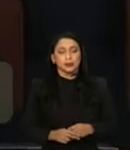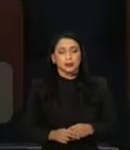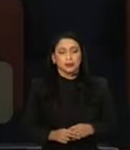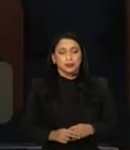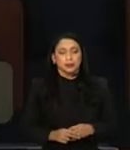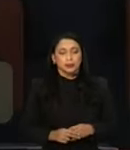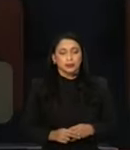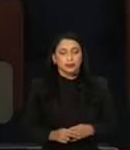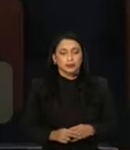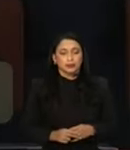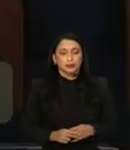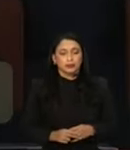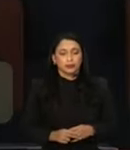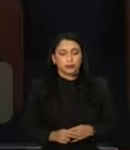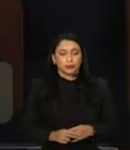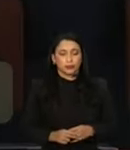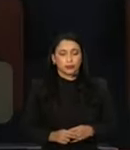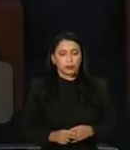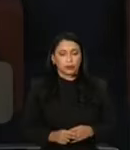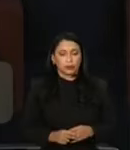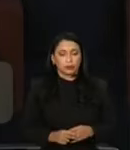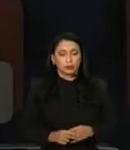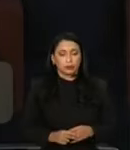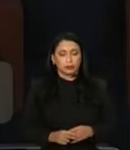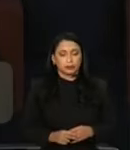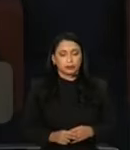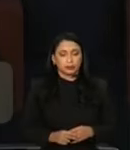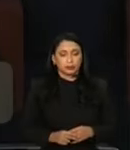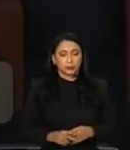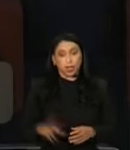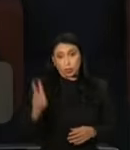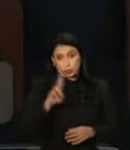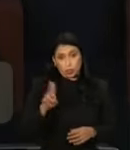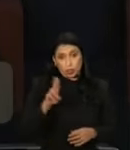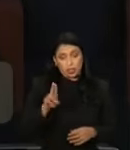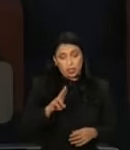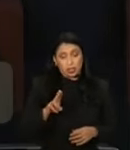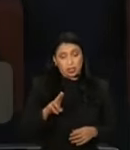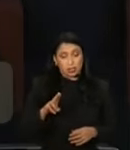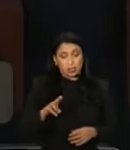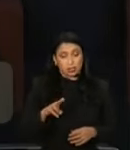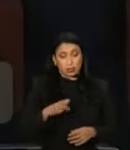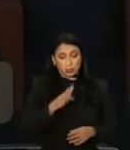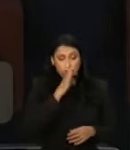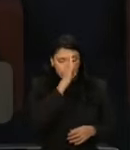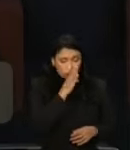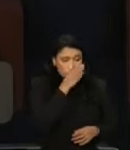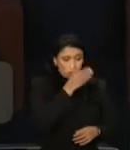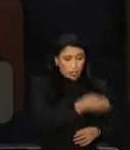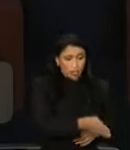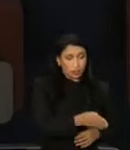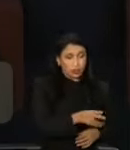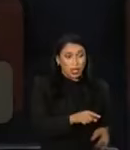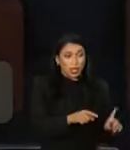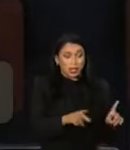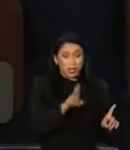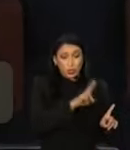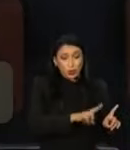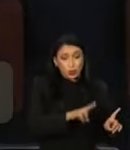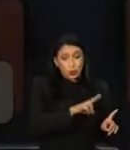o autor imediato, a utilização do autor imediato pelo autor imediato, ele o faz como instrumento